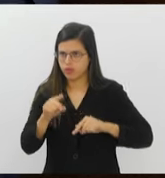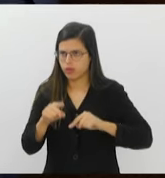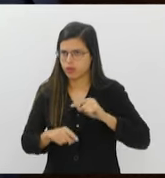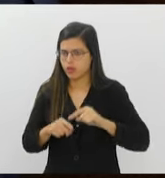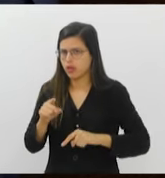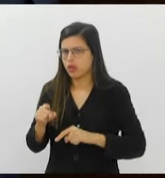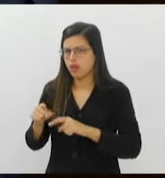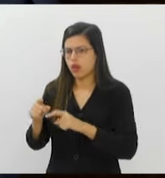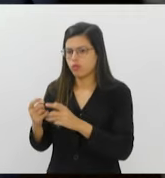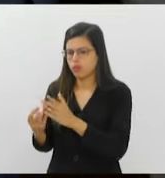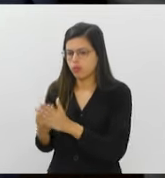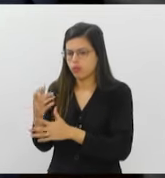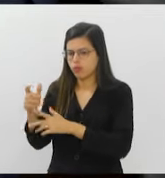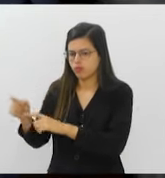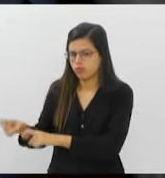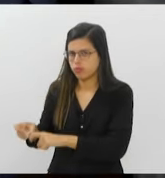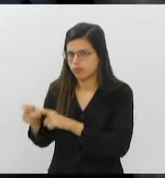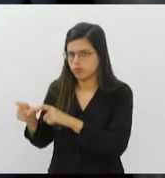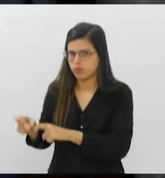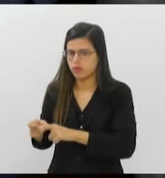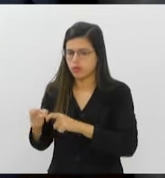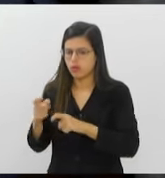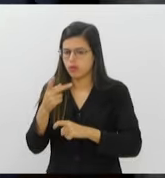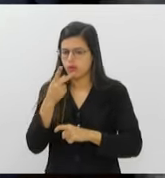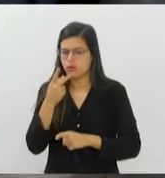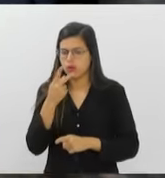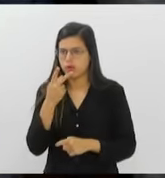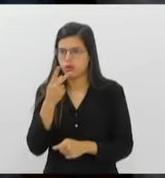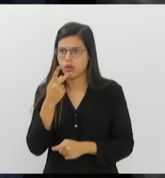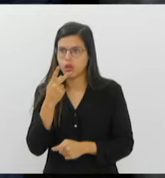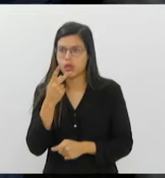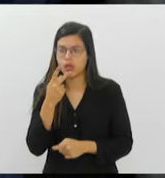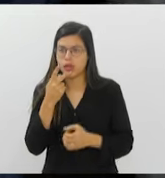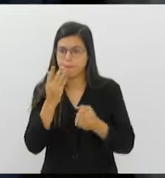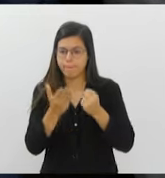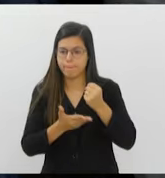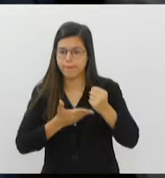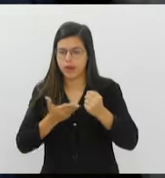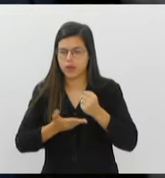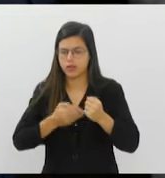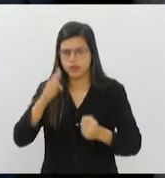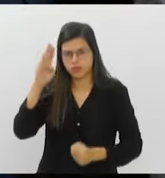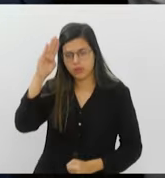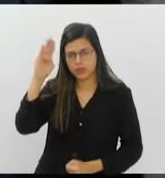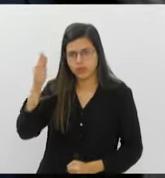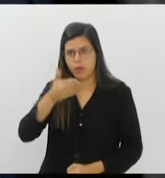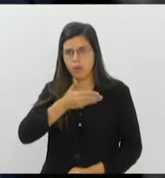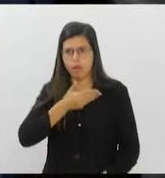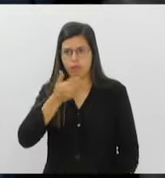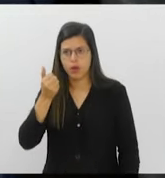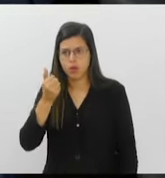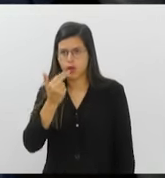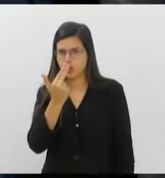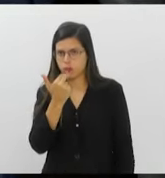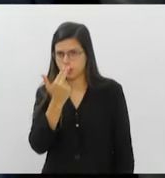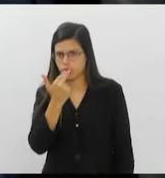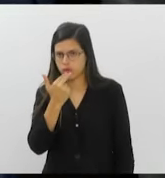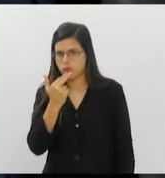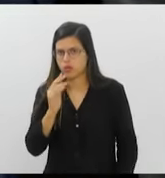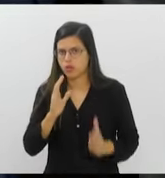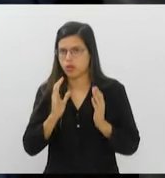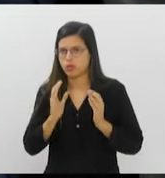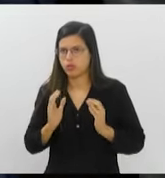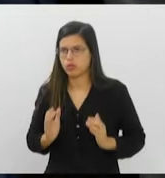oriundas da produção acima mencionadas é alicerce principal para a melhoria nutricional dos